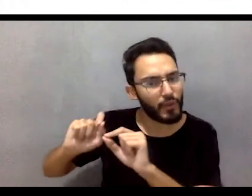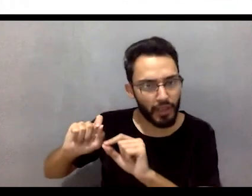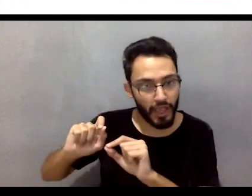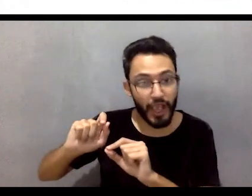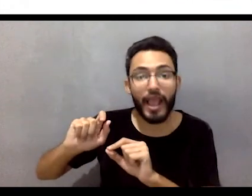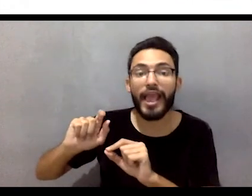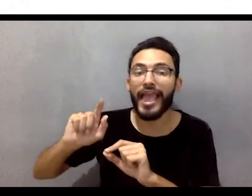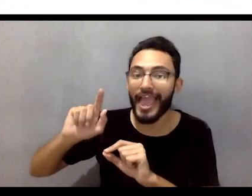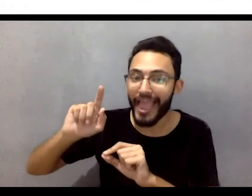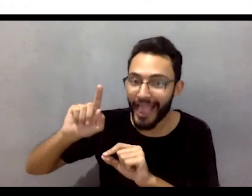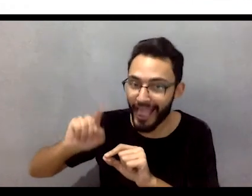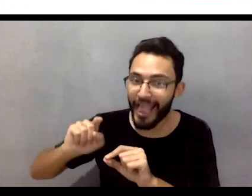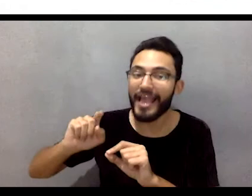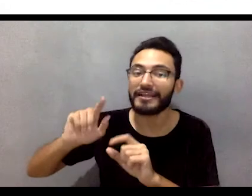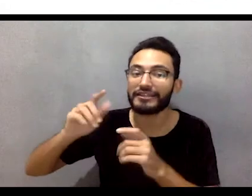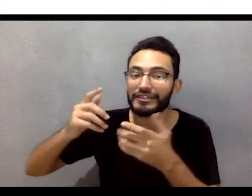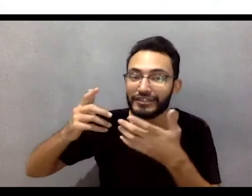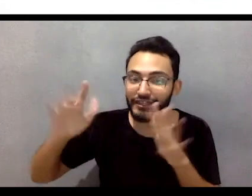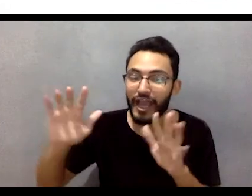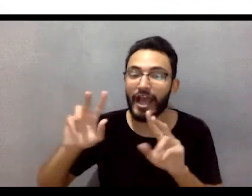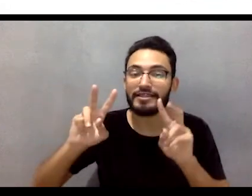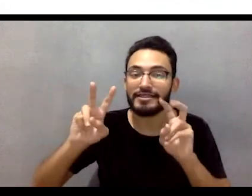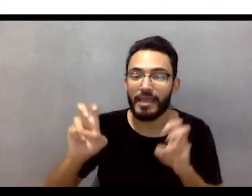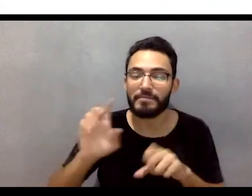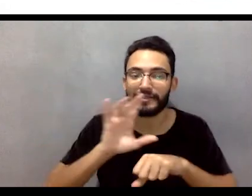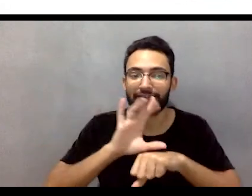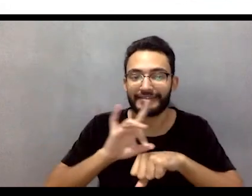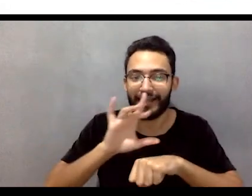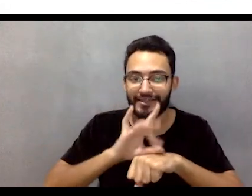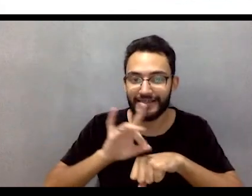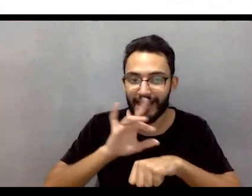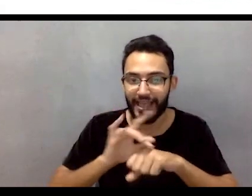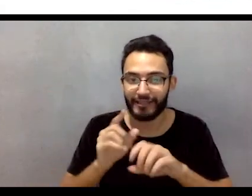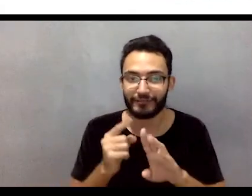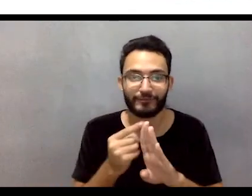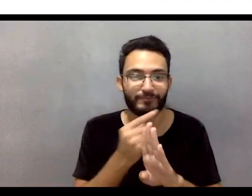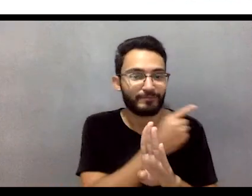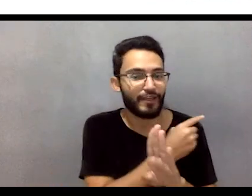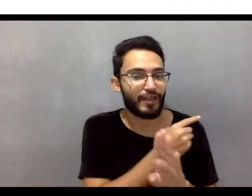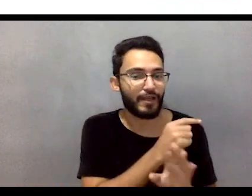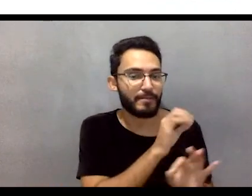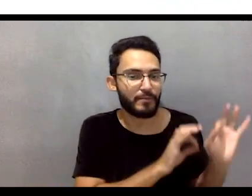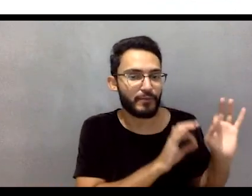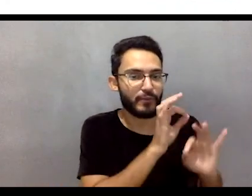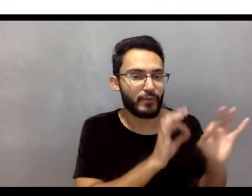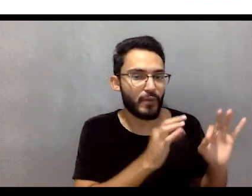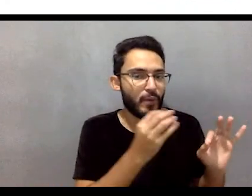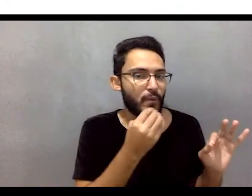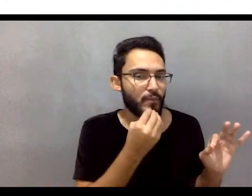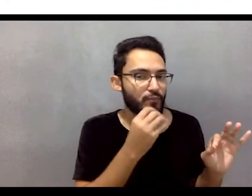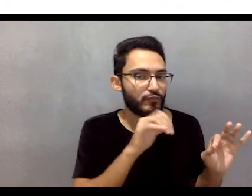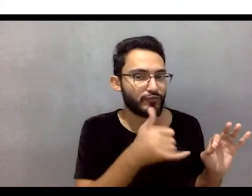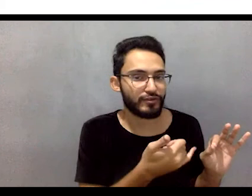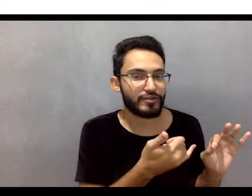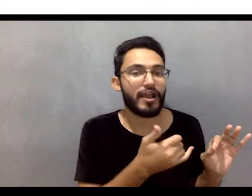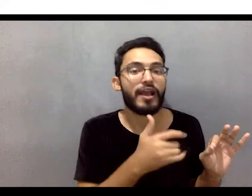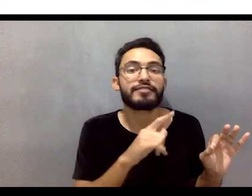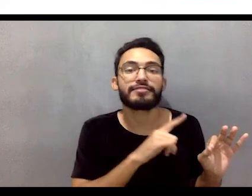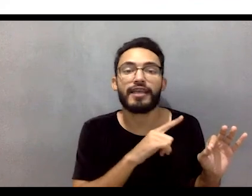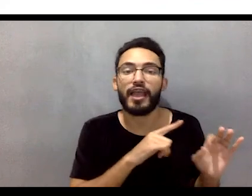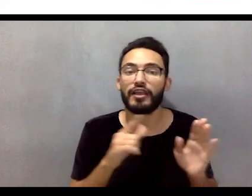que veio desses temas estratégicos que nós puxamos das oportunidades que vieram